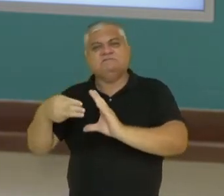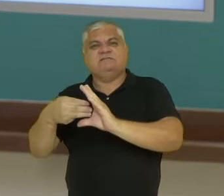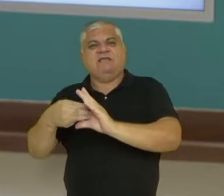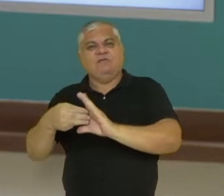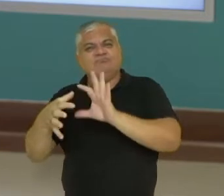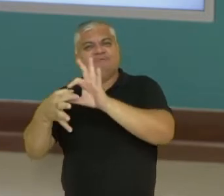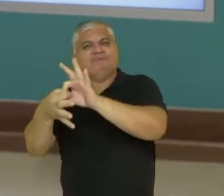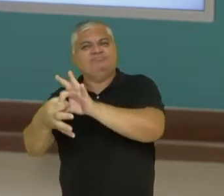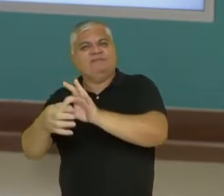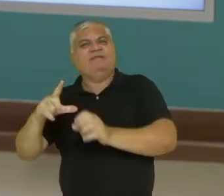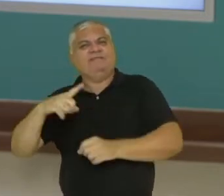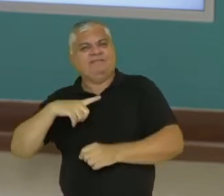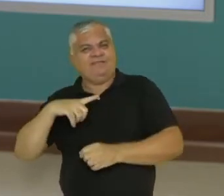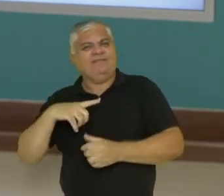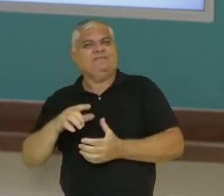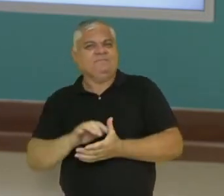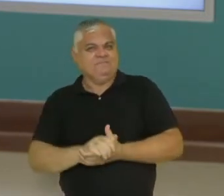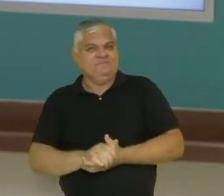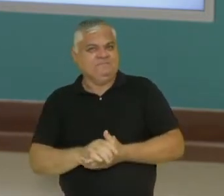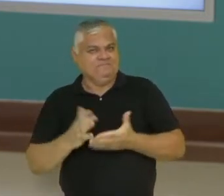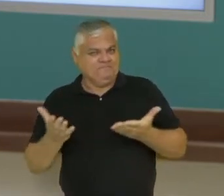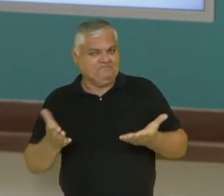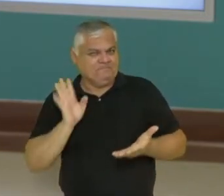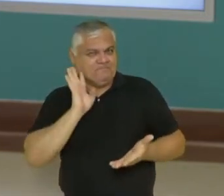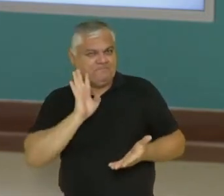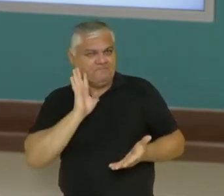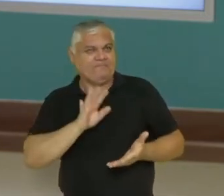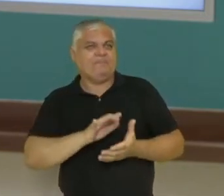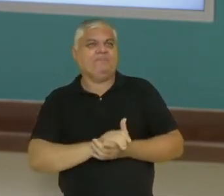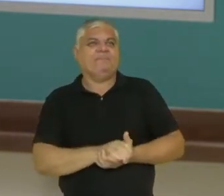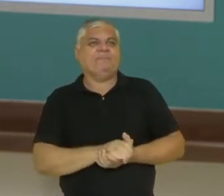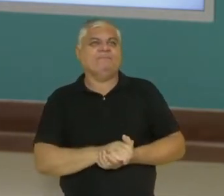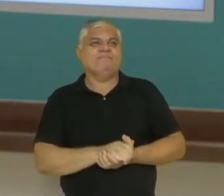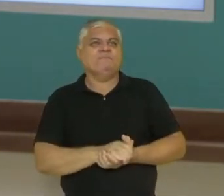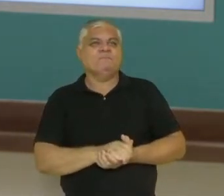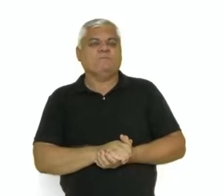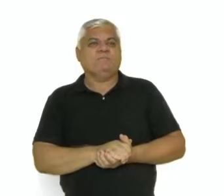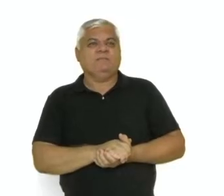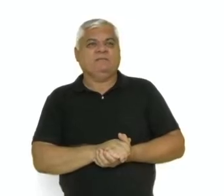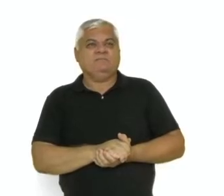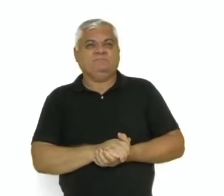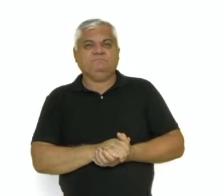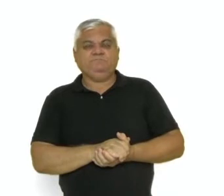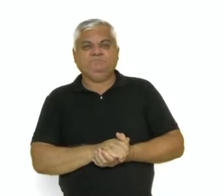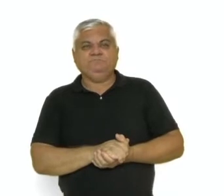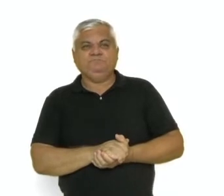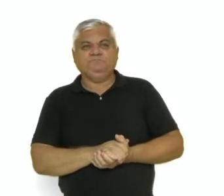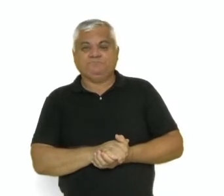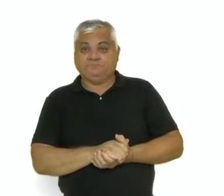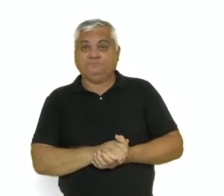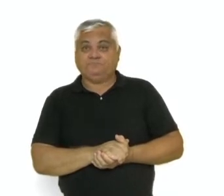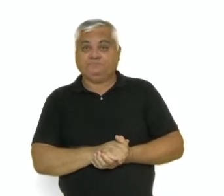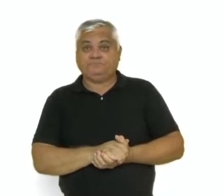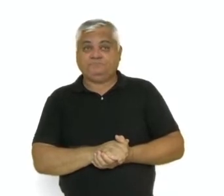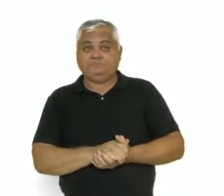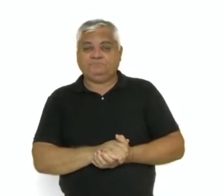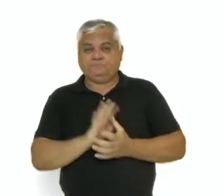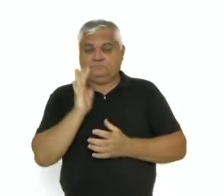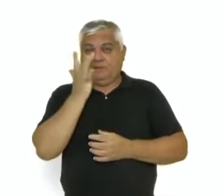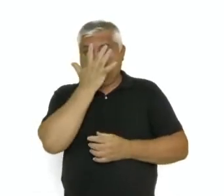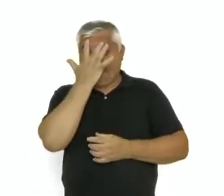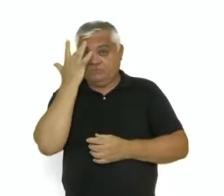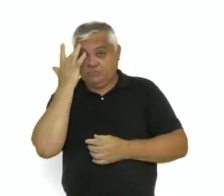são formados por células. Legal? Bora lá. Então, todos eles são formados, né?